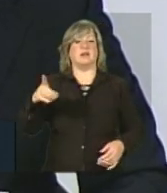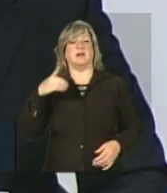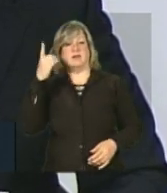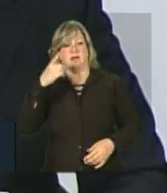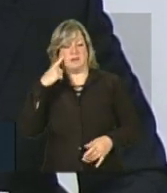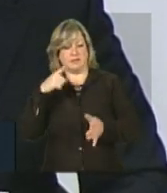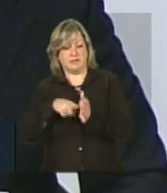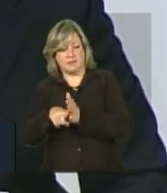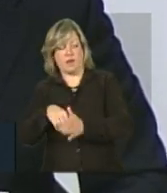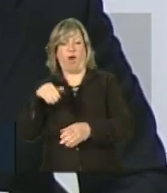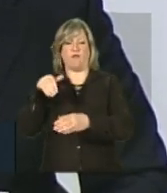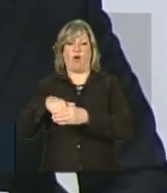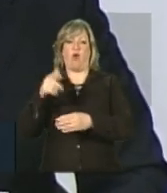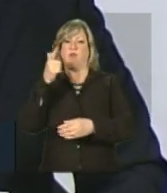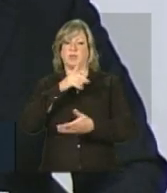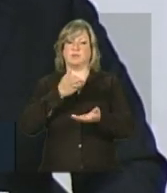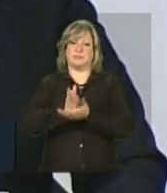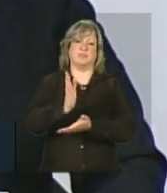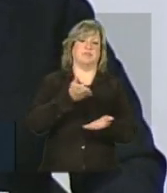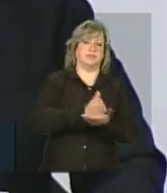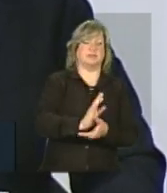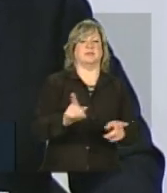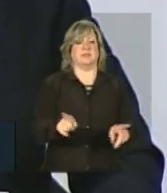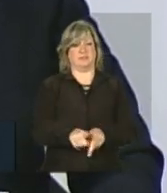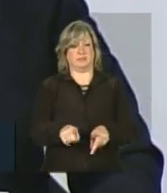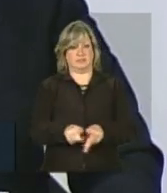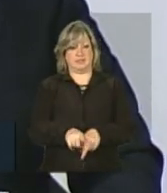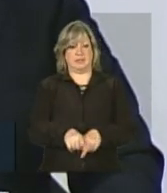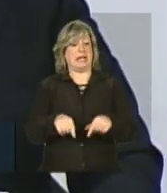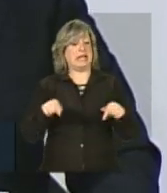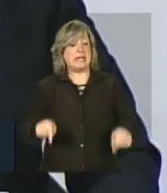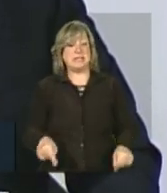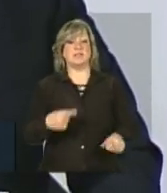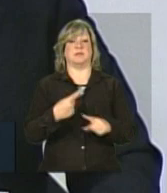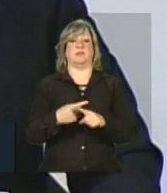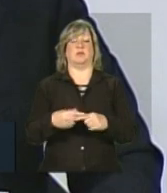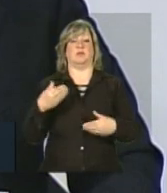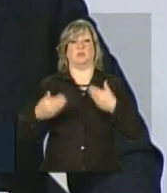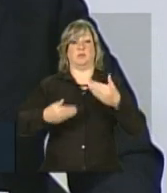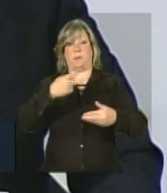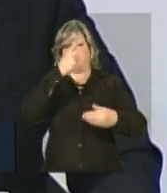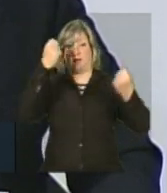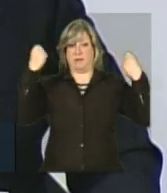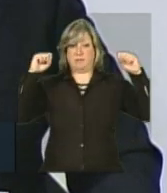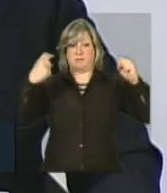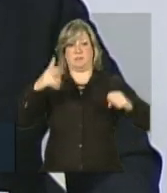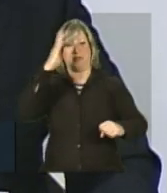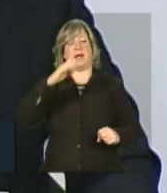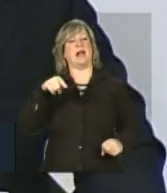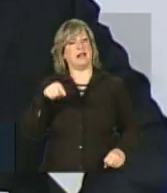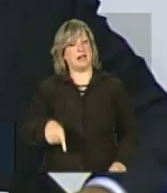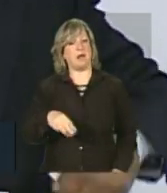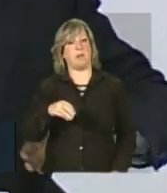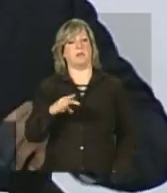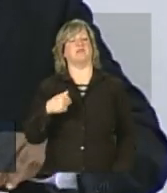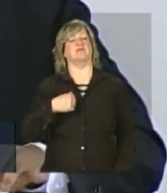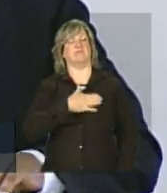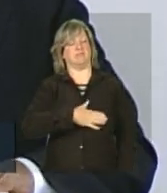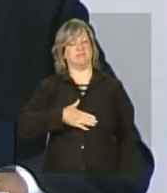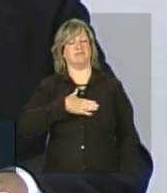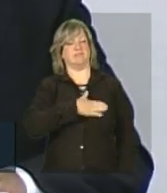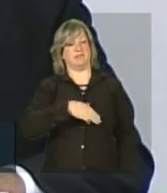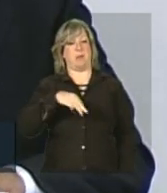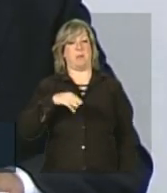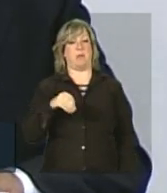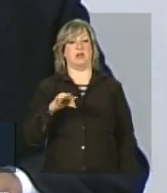disso repercute na preparação, no desenvolvimento, no desempenho dos atletas brasileiros. É mais um motivo de satisfação